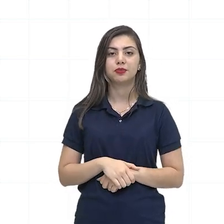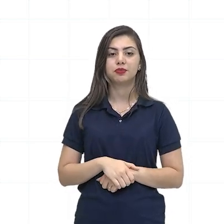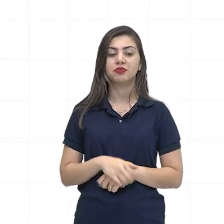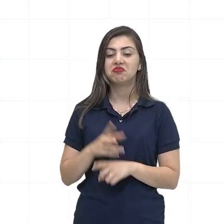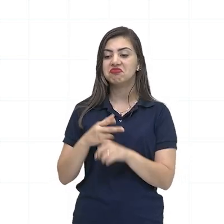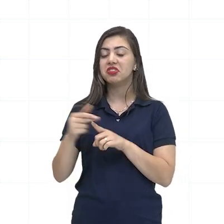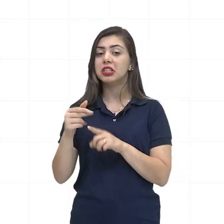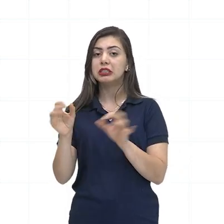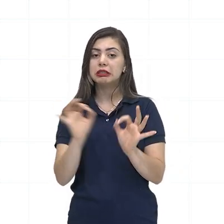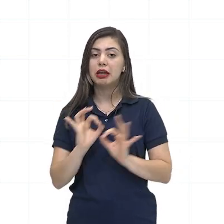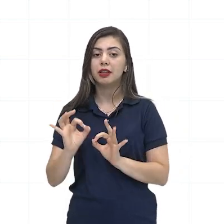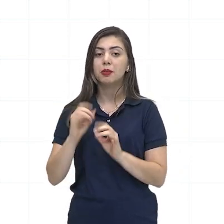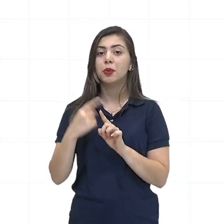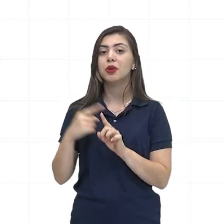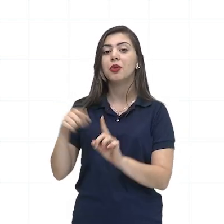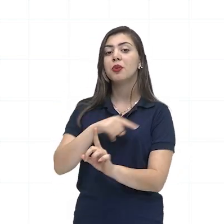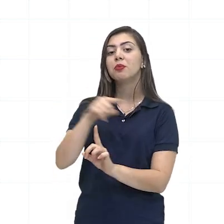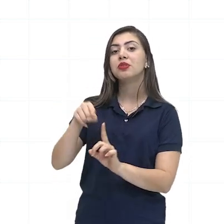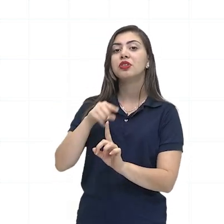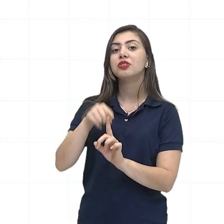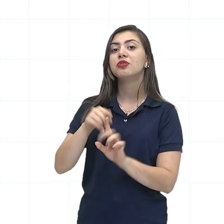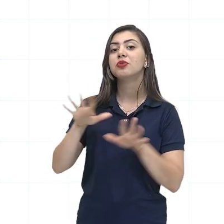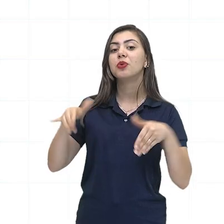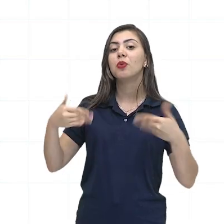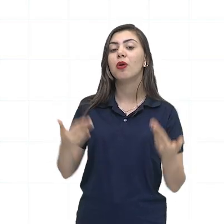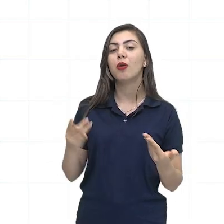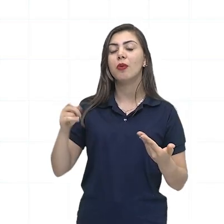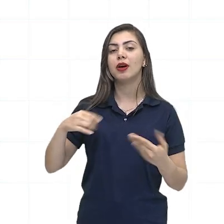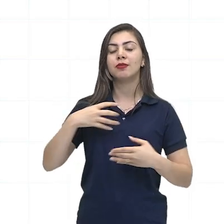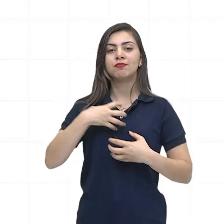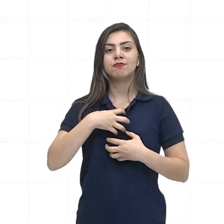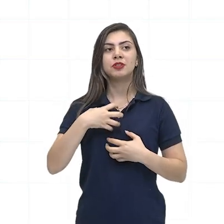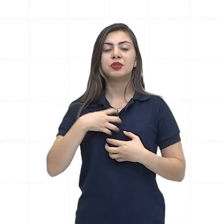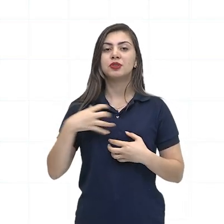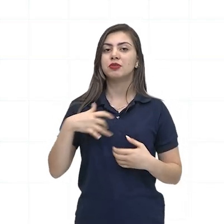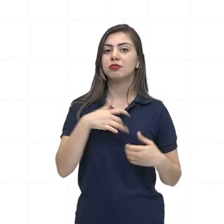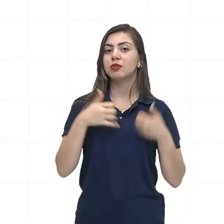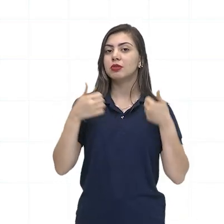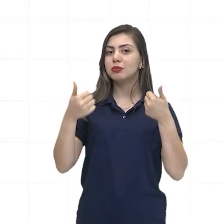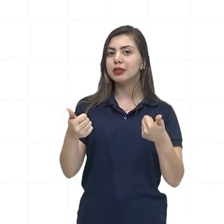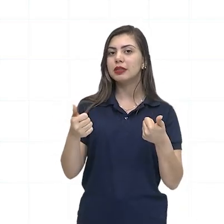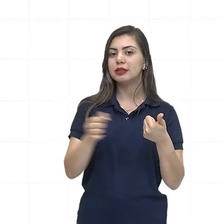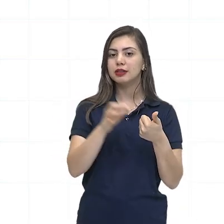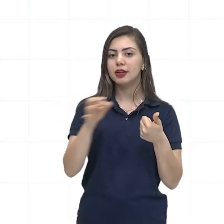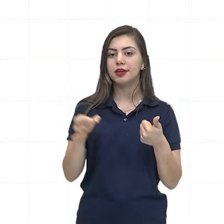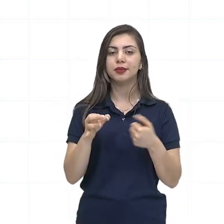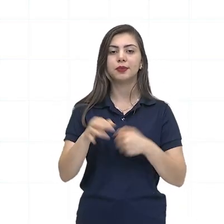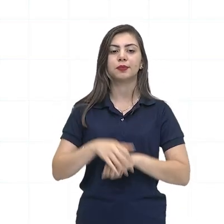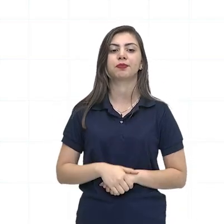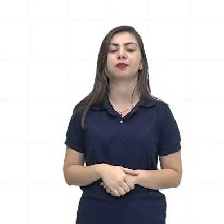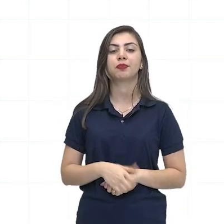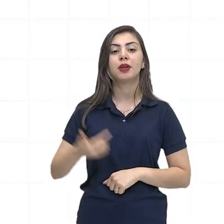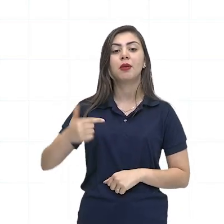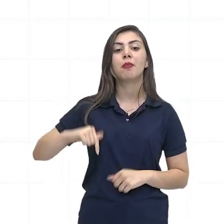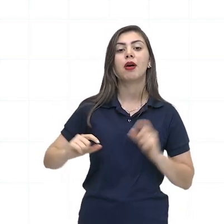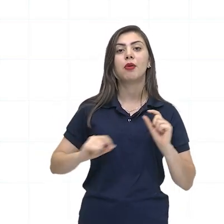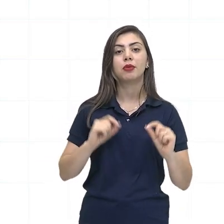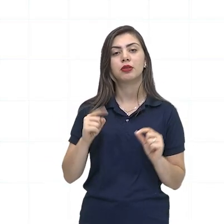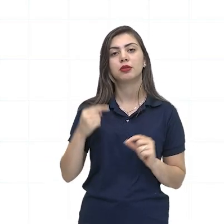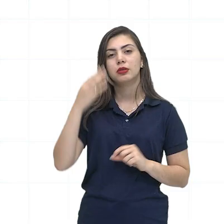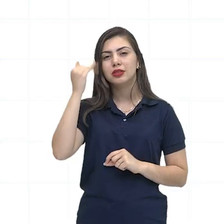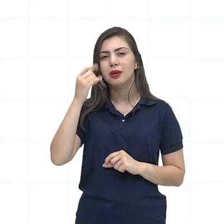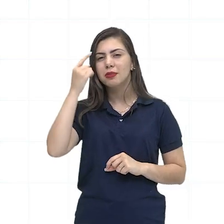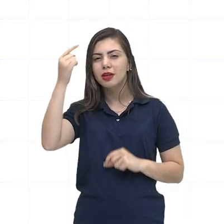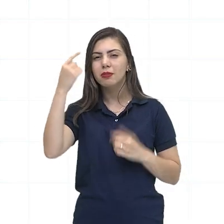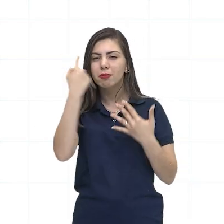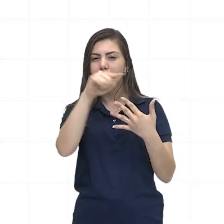não existem premiações, onde o objetivo maior é o bem-estar e a saúde dos praticantes. E, além